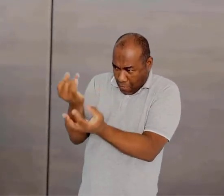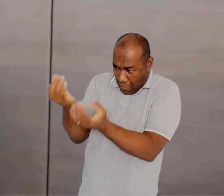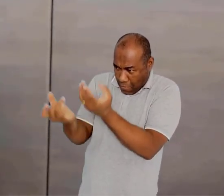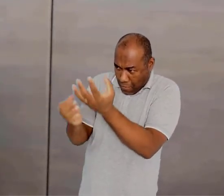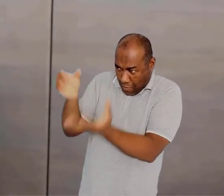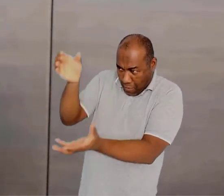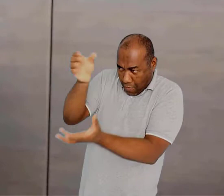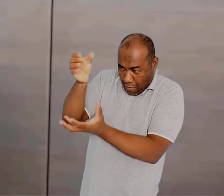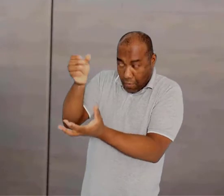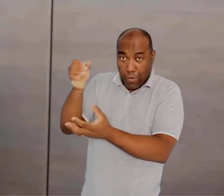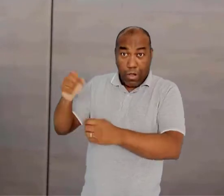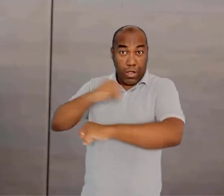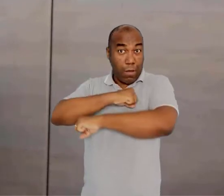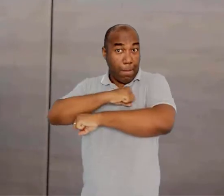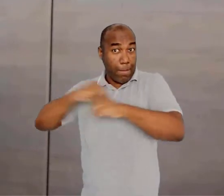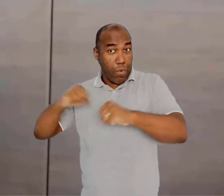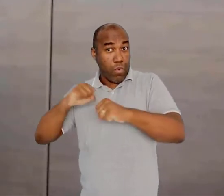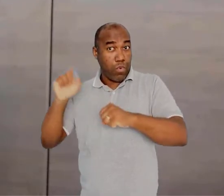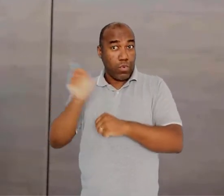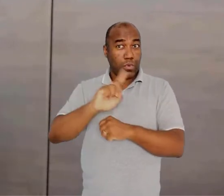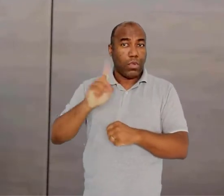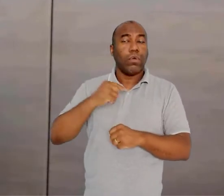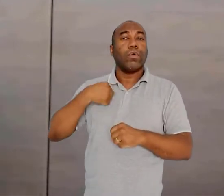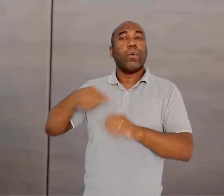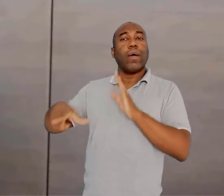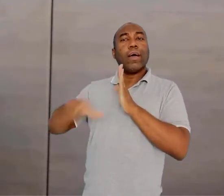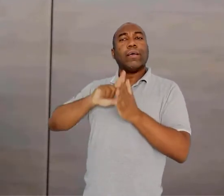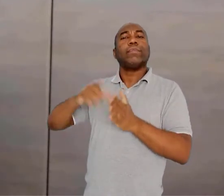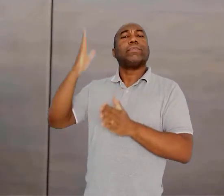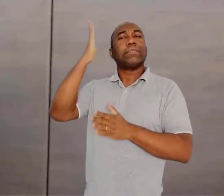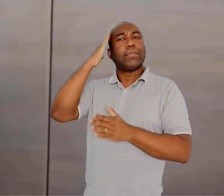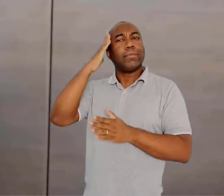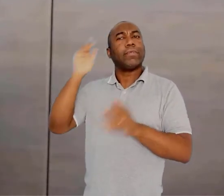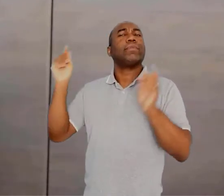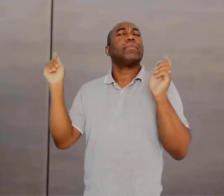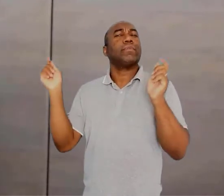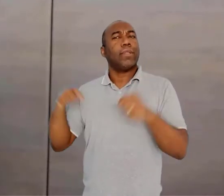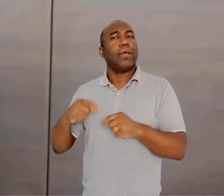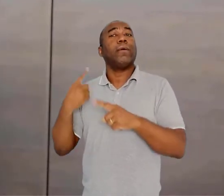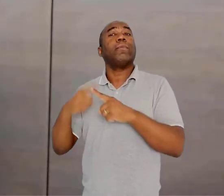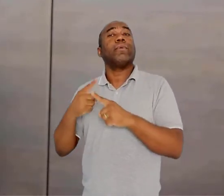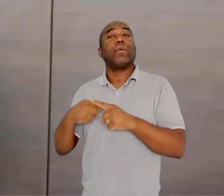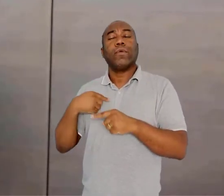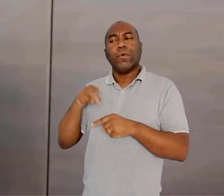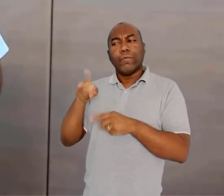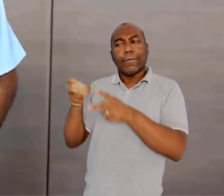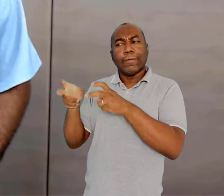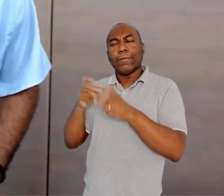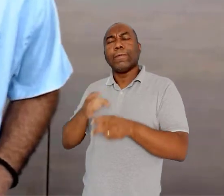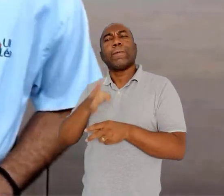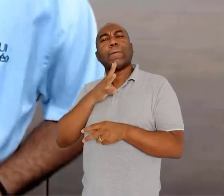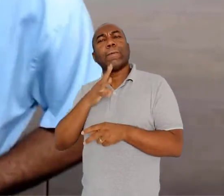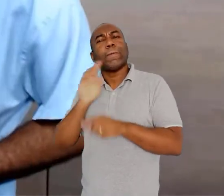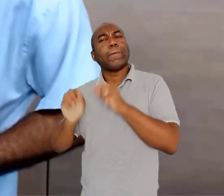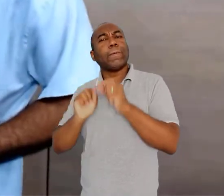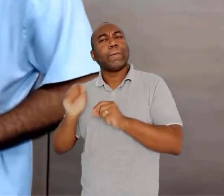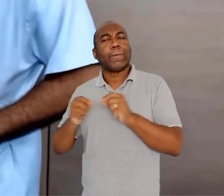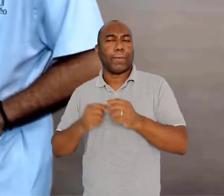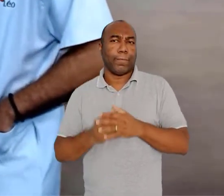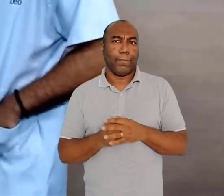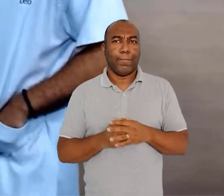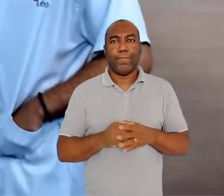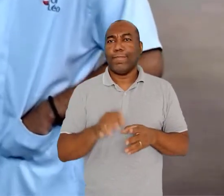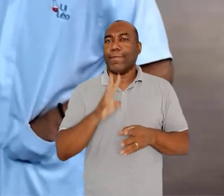consigo mensurar o quanto de explosivo ou quanto de energia ela recebe ou libera antes de fazer. Então, desse jeito que faz a lei de Reis. Vamos voltar